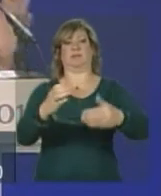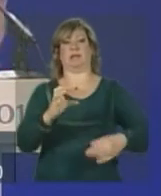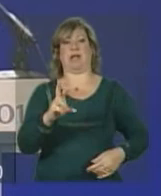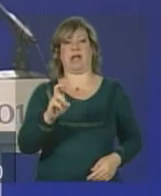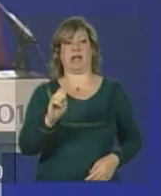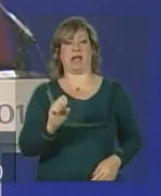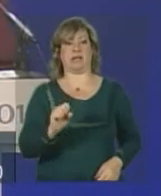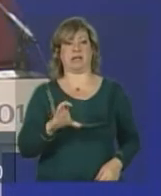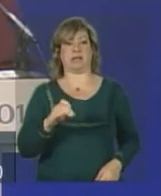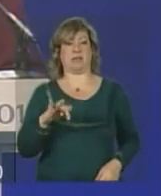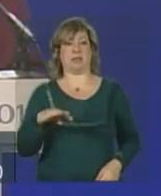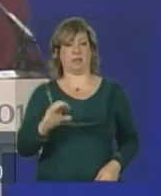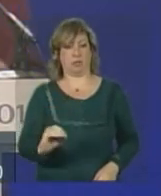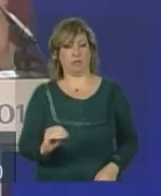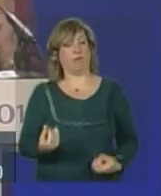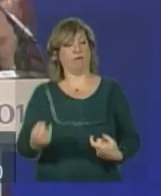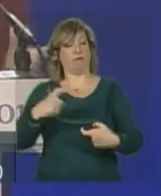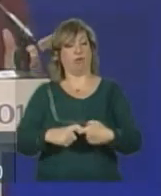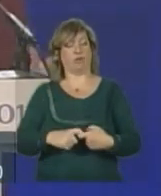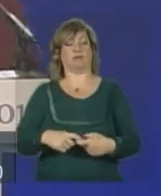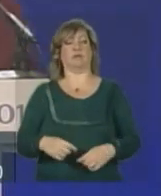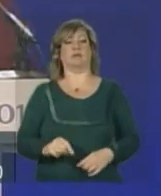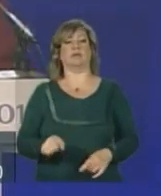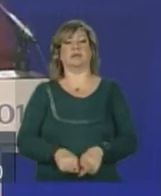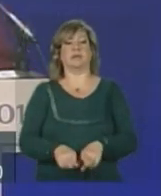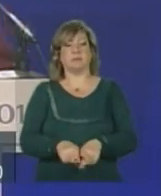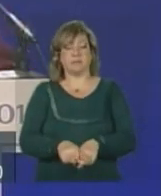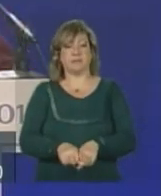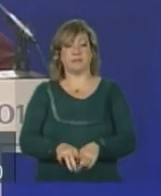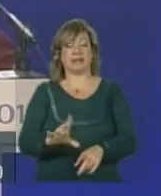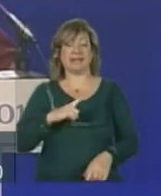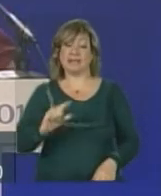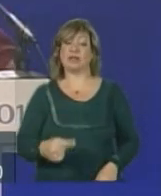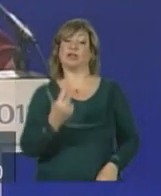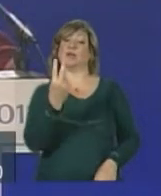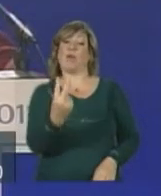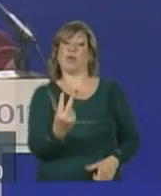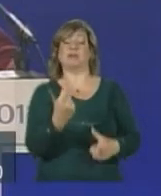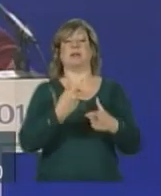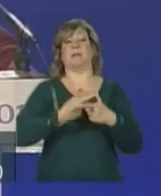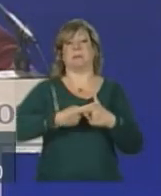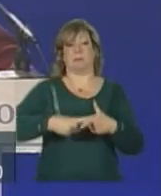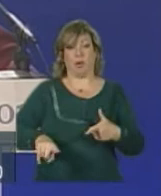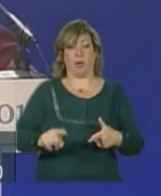Nessa questão do crescimento, dois problemas são